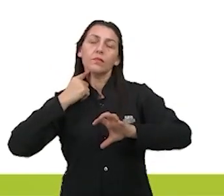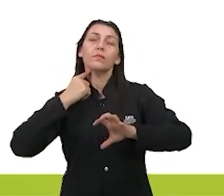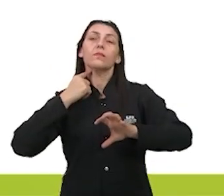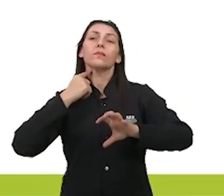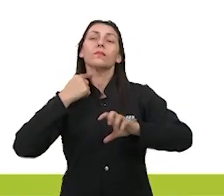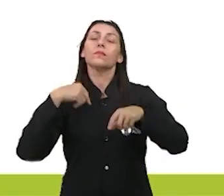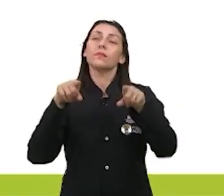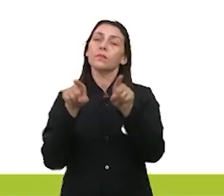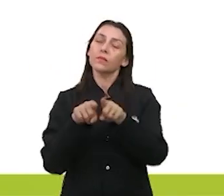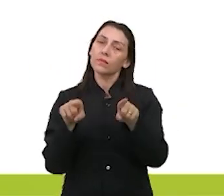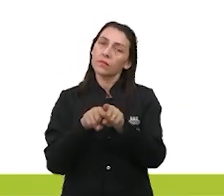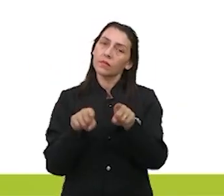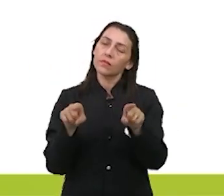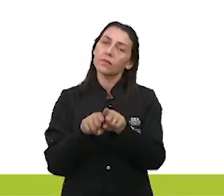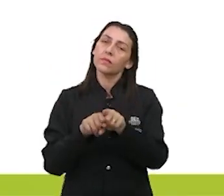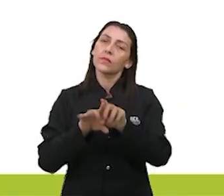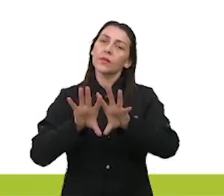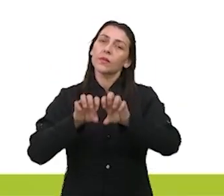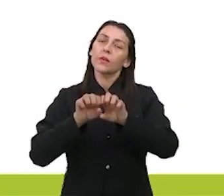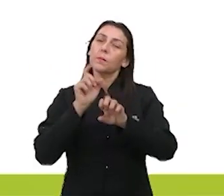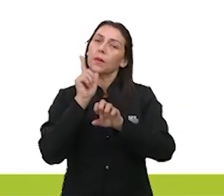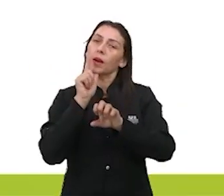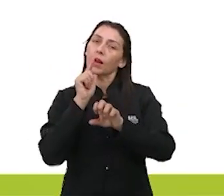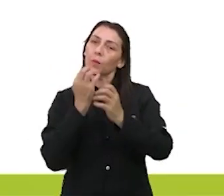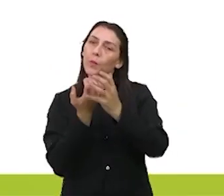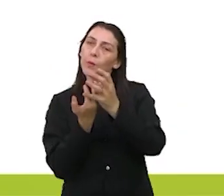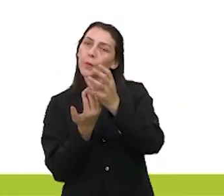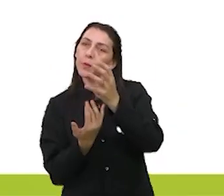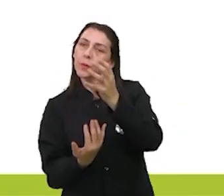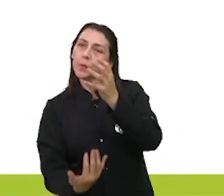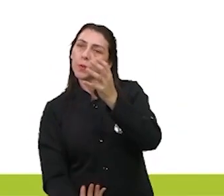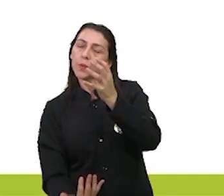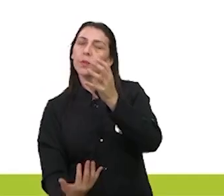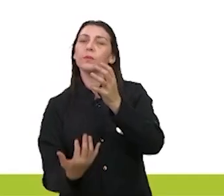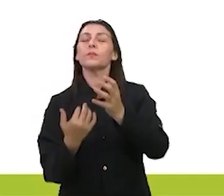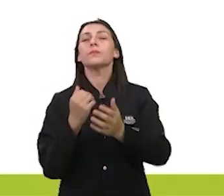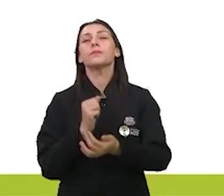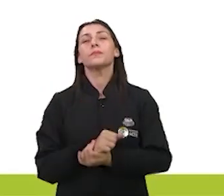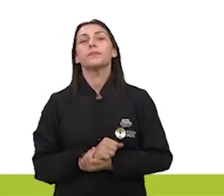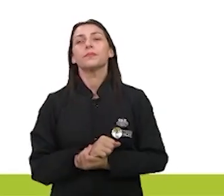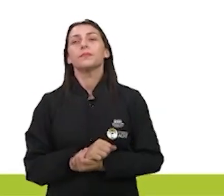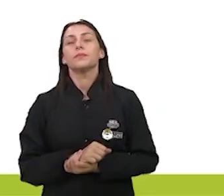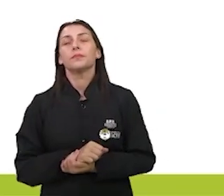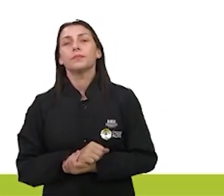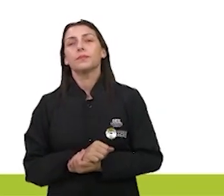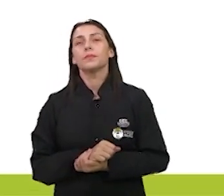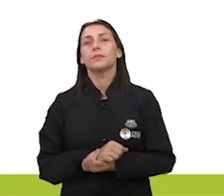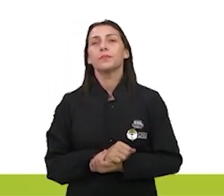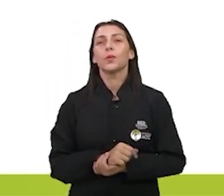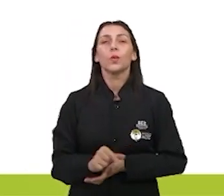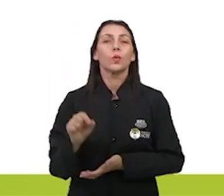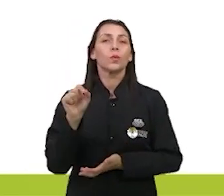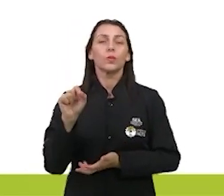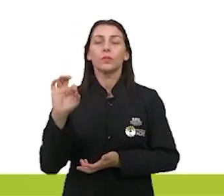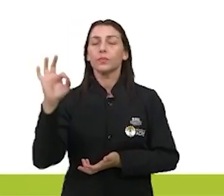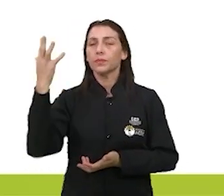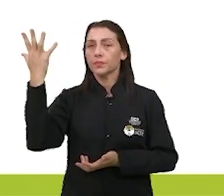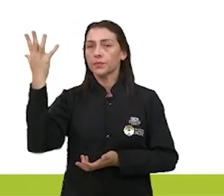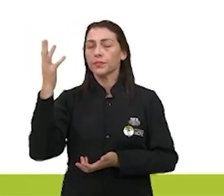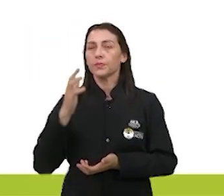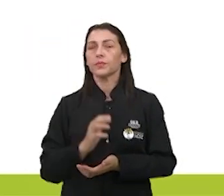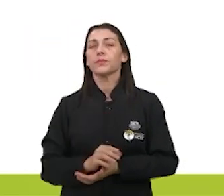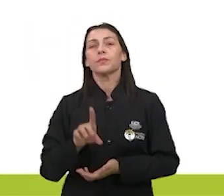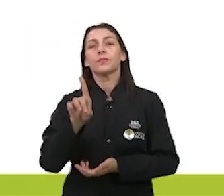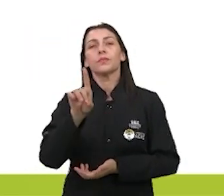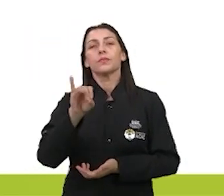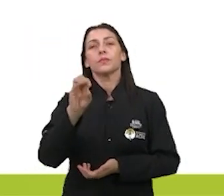estufa, como também absorvido pela água, tá? Pelas algas, bancos de corais e tudo mais. O que acontece com esse